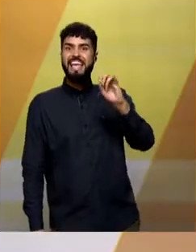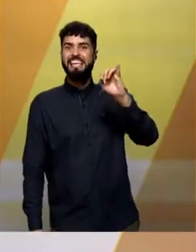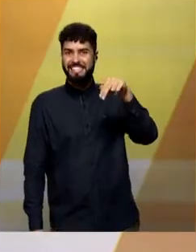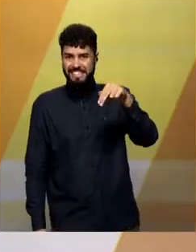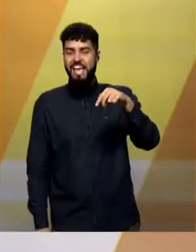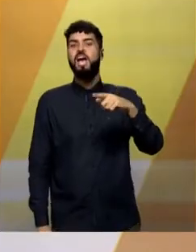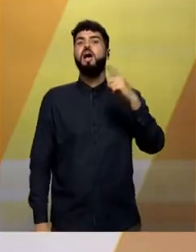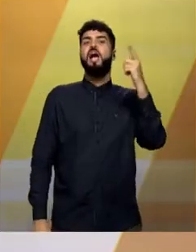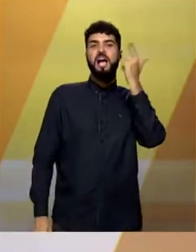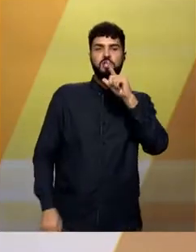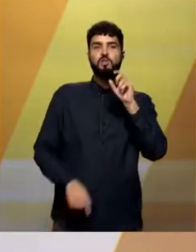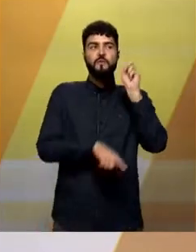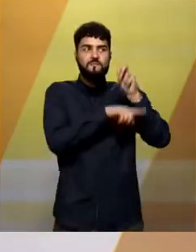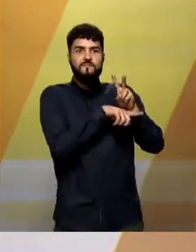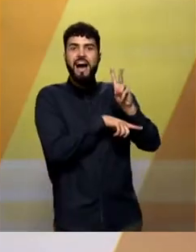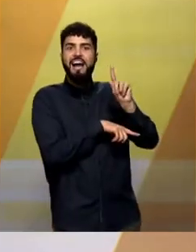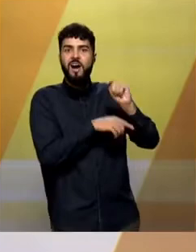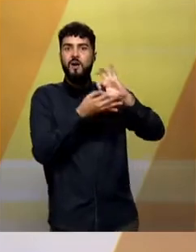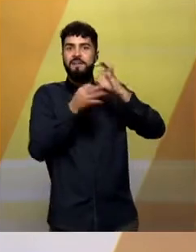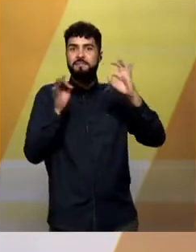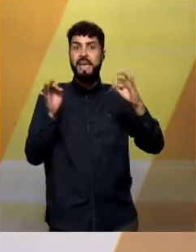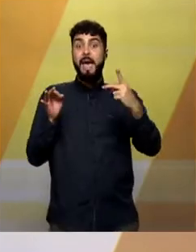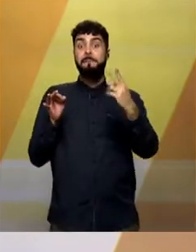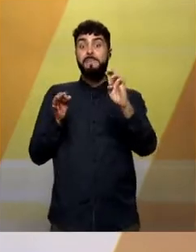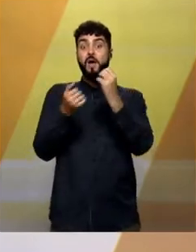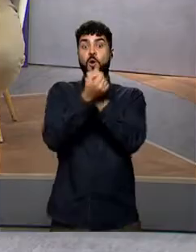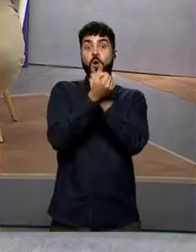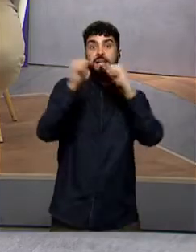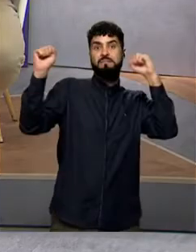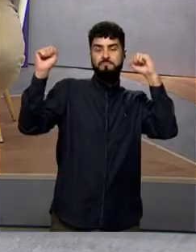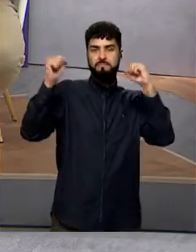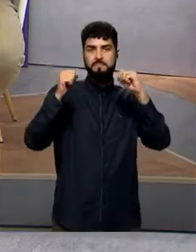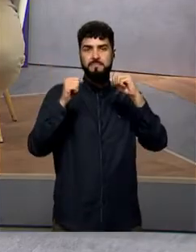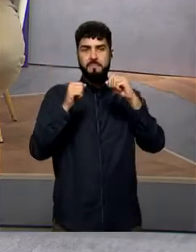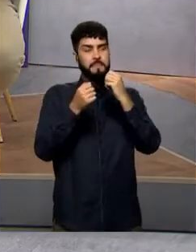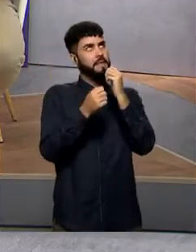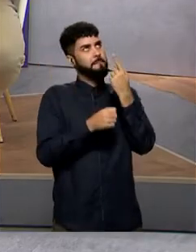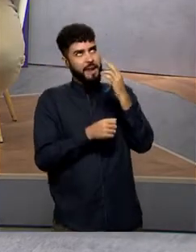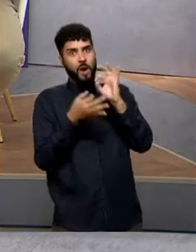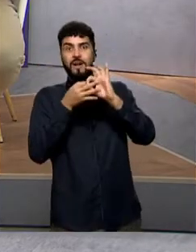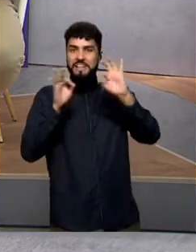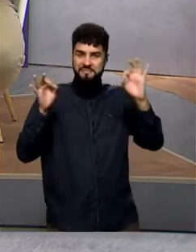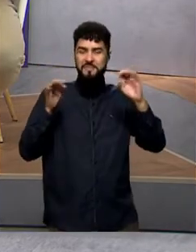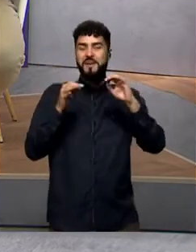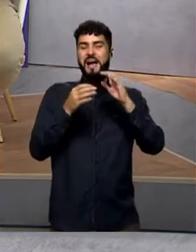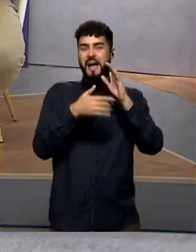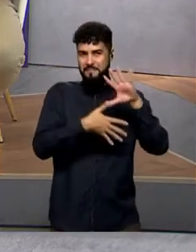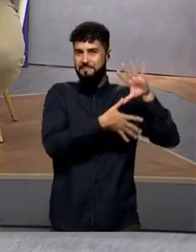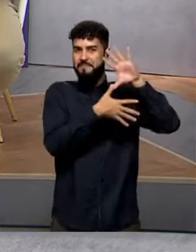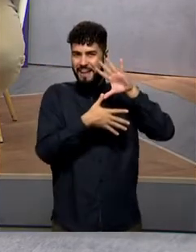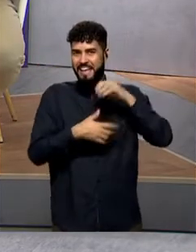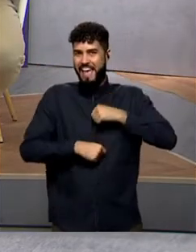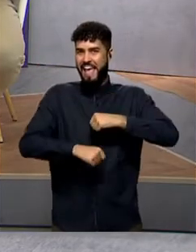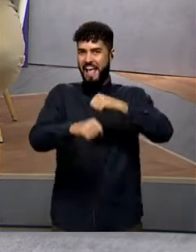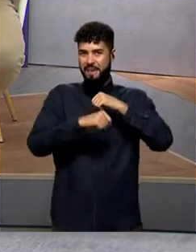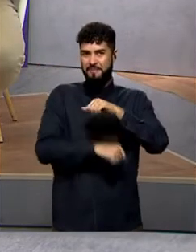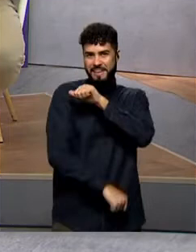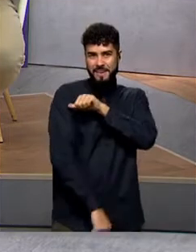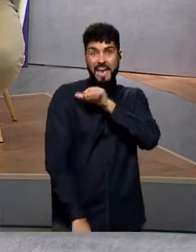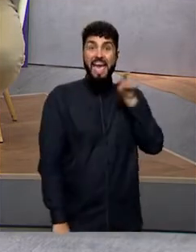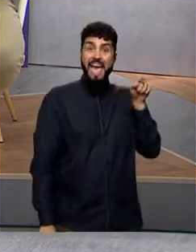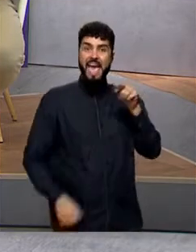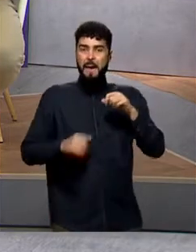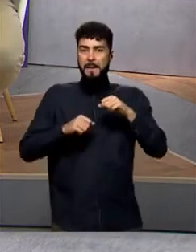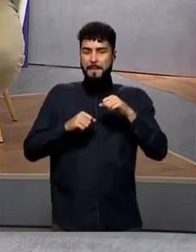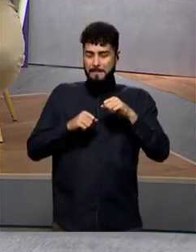uma vaga nas Olimpíadas de Tokyo no pré-olímpico das Américas de remo que aconteceu no Rio de Janeiro o barco deles se o esquife